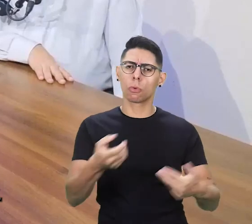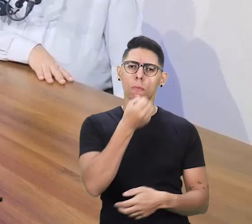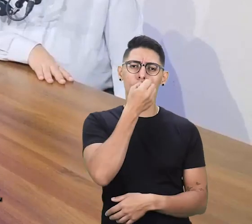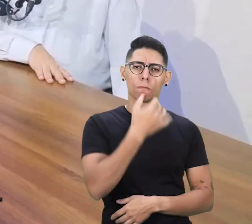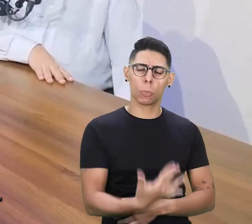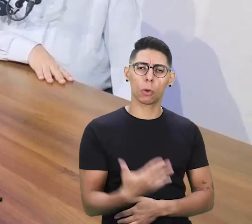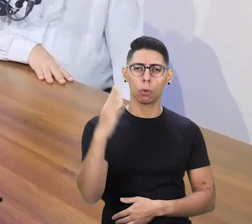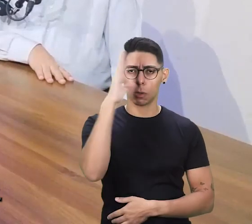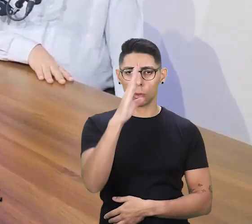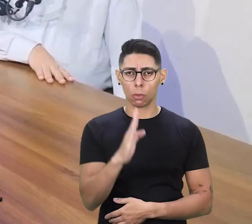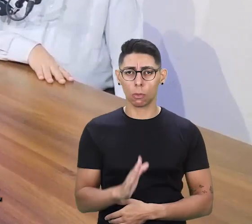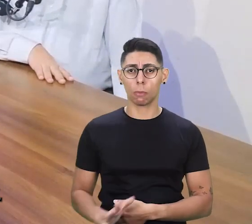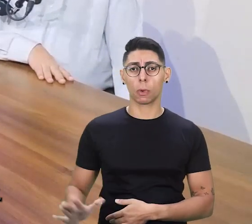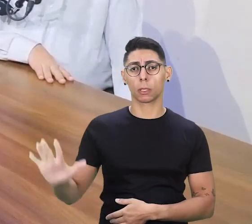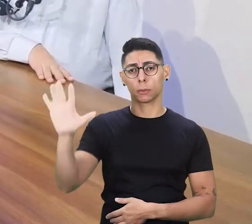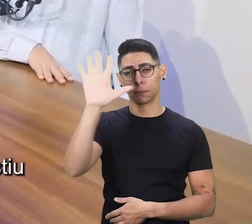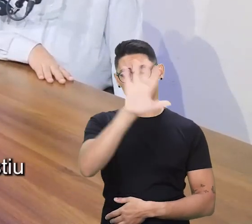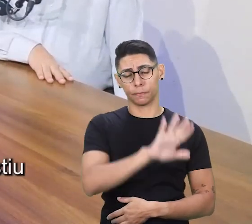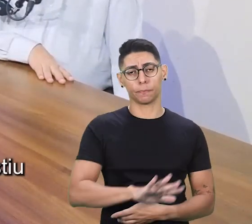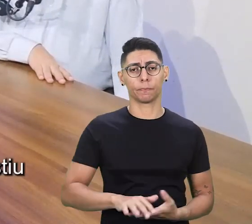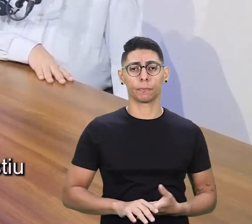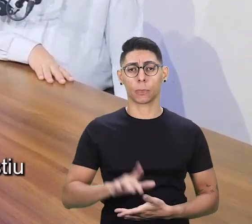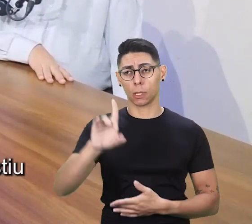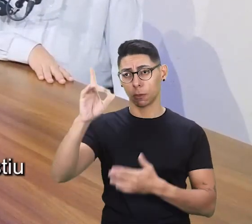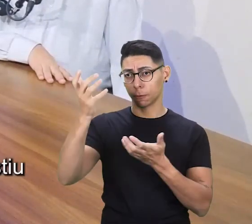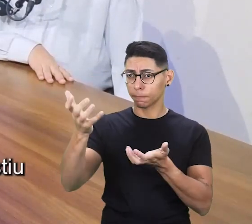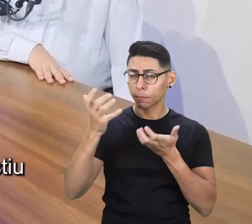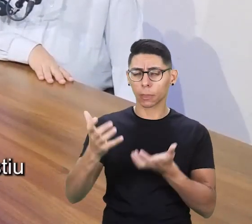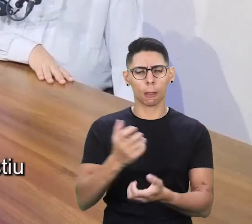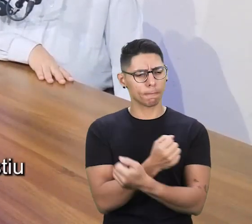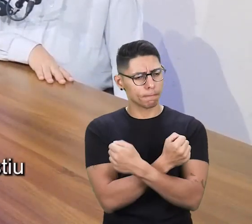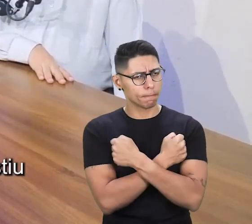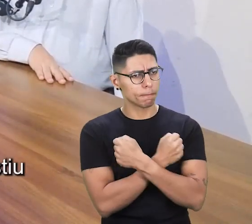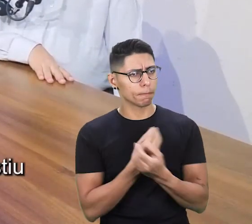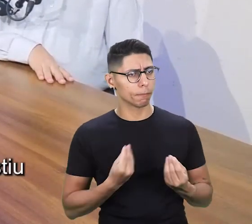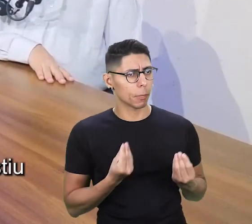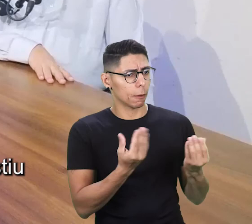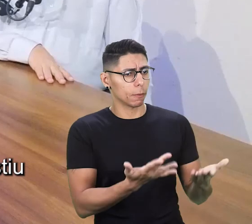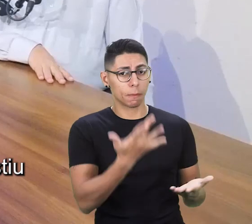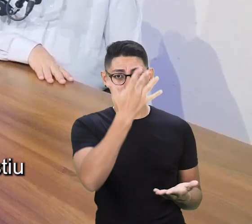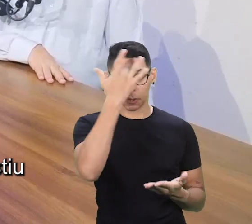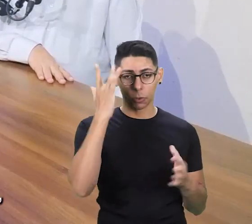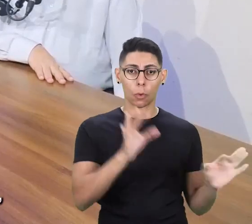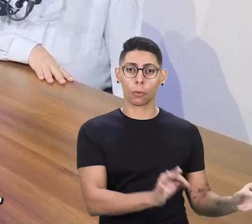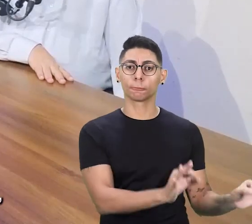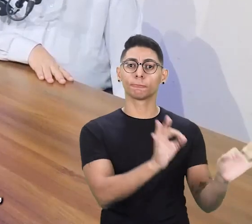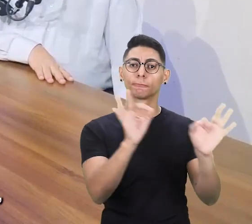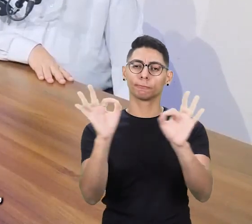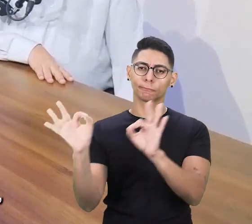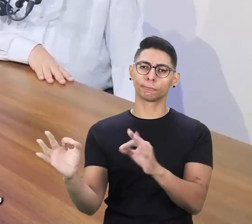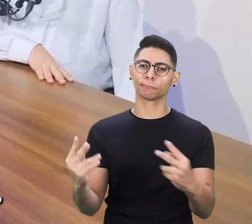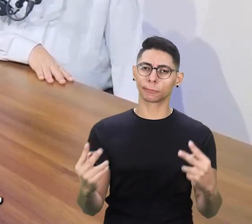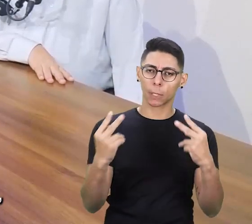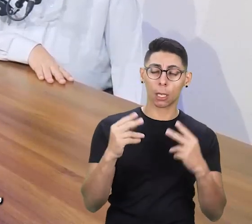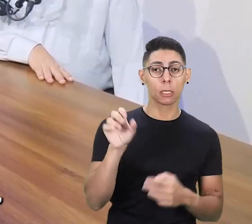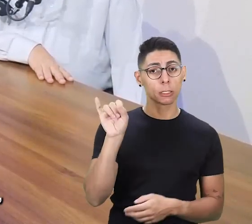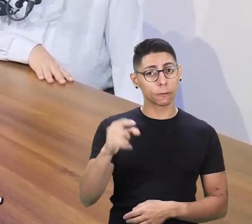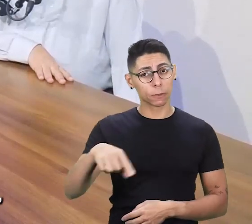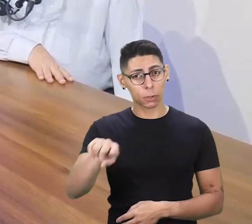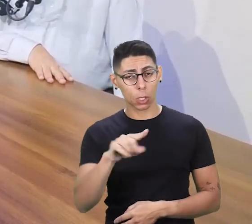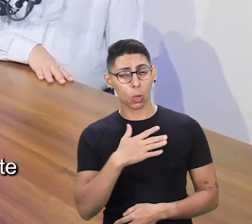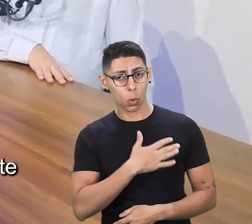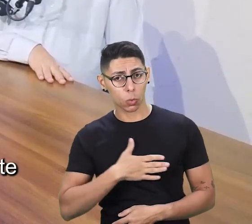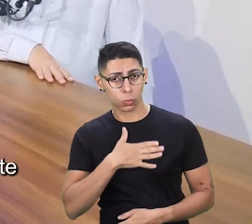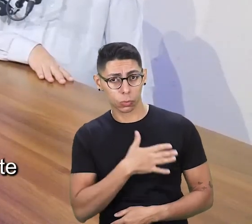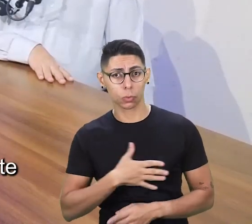esse Brasil afora. Se Deus quiser. Um grande abraço a você que nos assistiu até agora. Olha, se você gostou desse